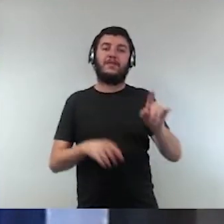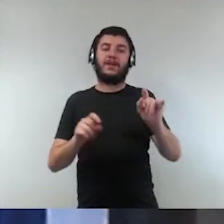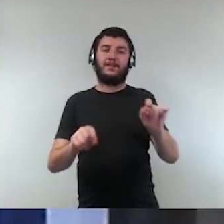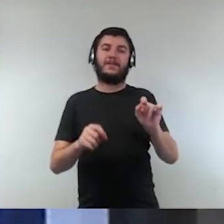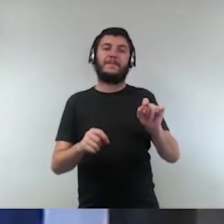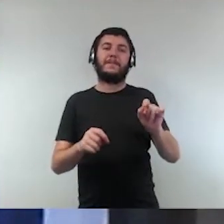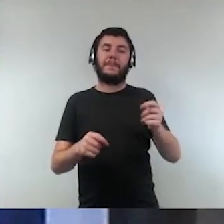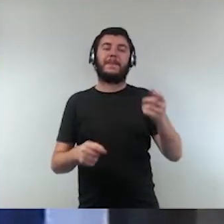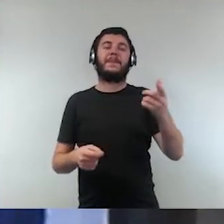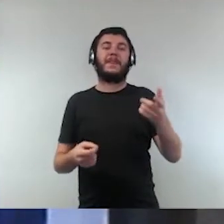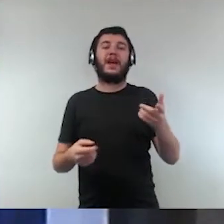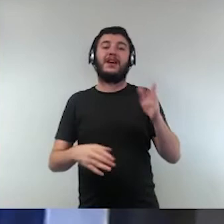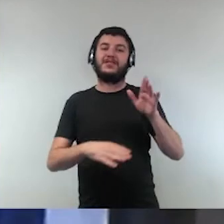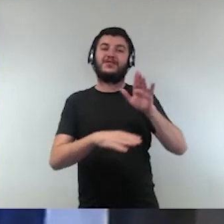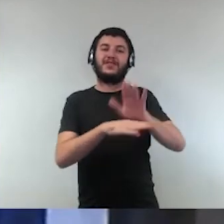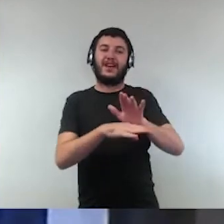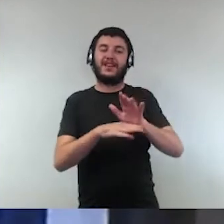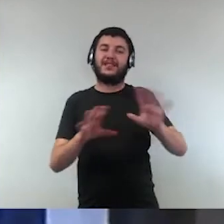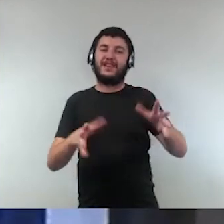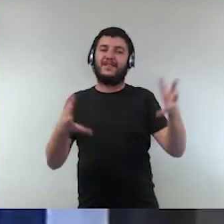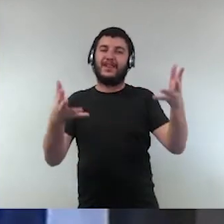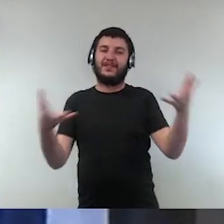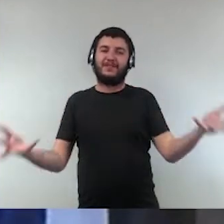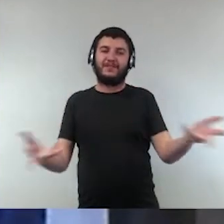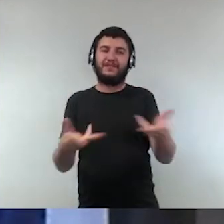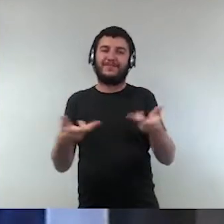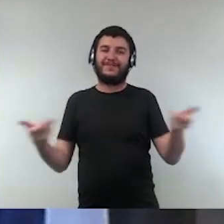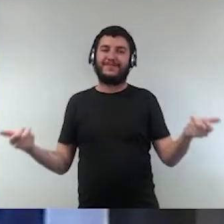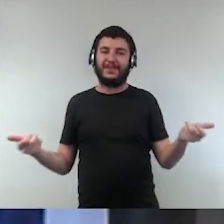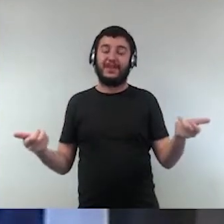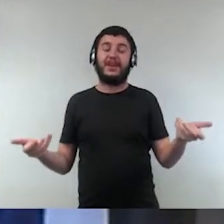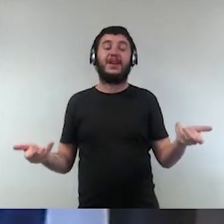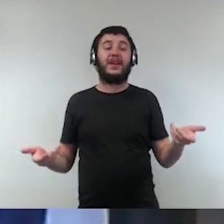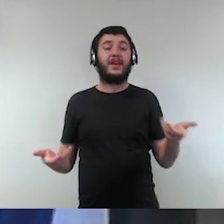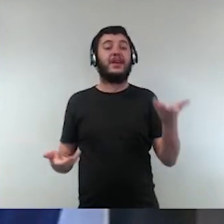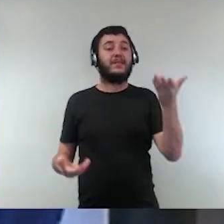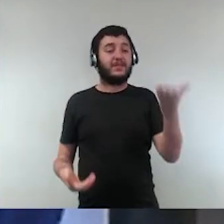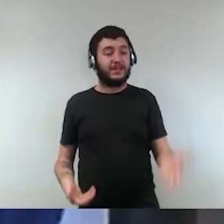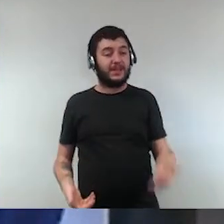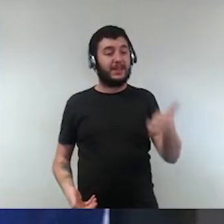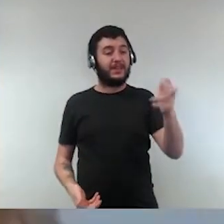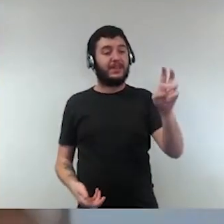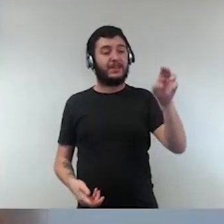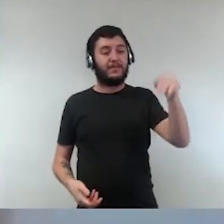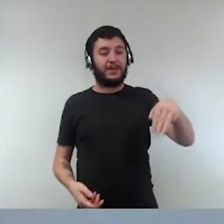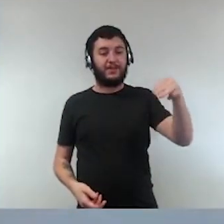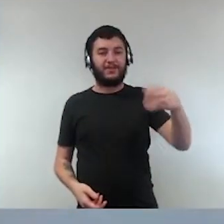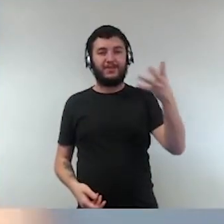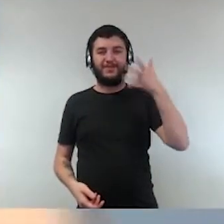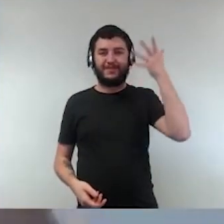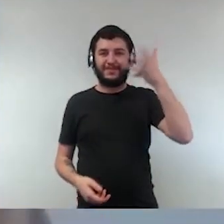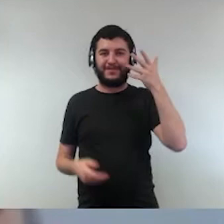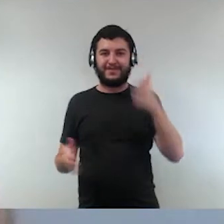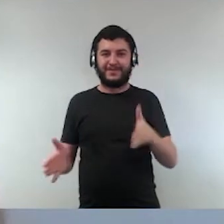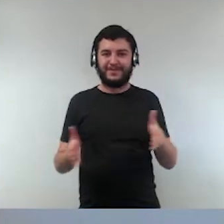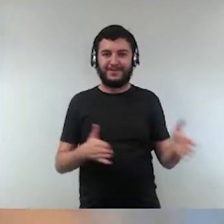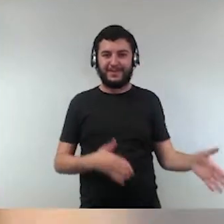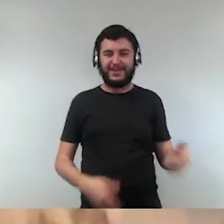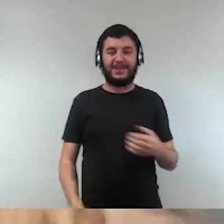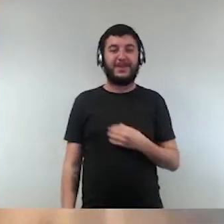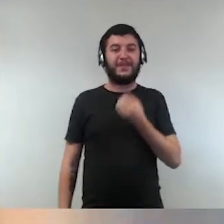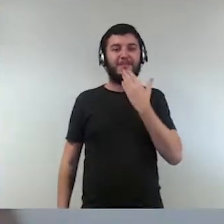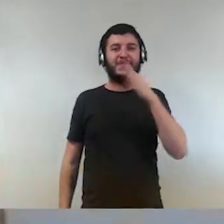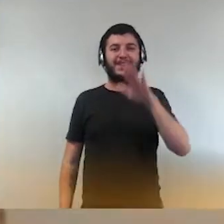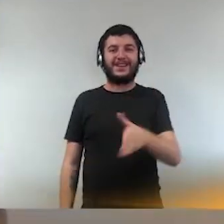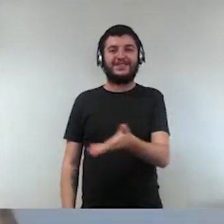e tem a palavra por 15 minutos, professora Fernanda, por favor. Calcular aqui o tempo já. Boa tarde a todos.